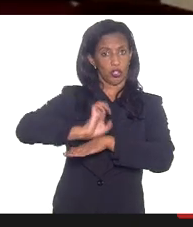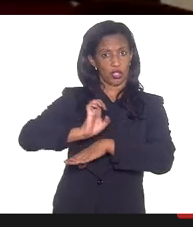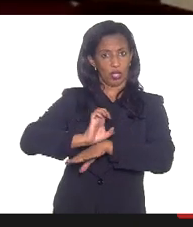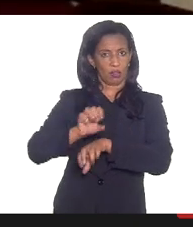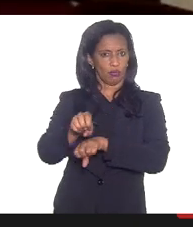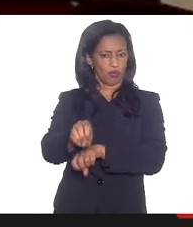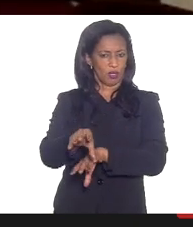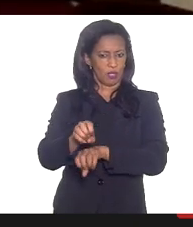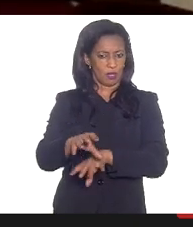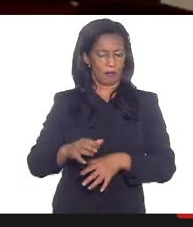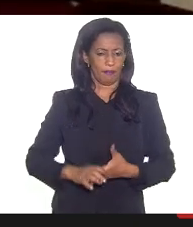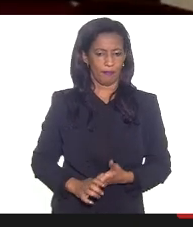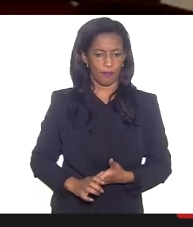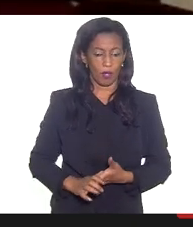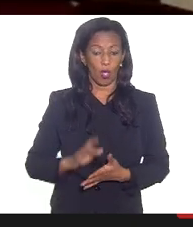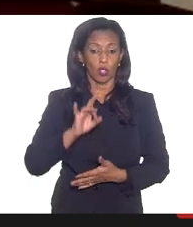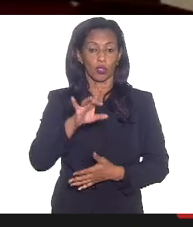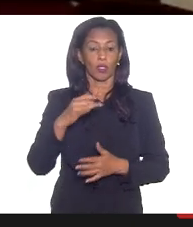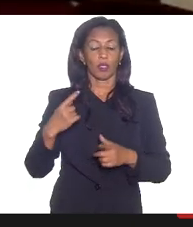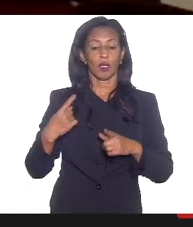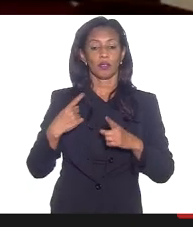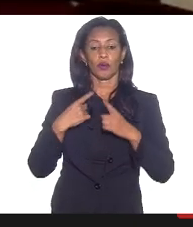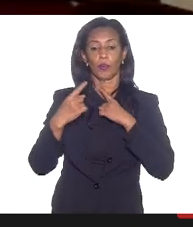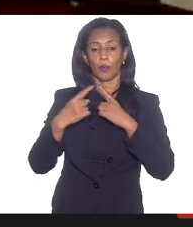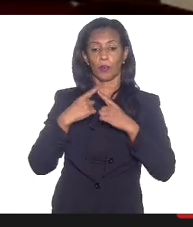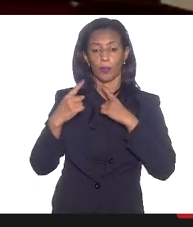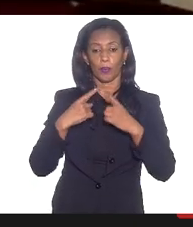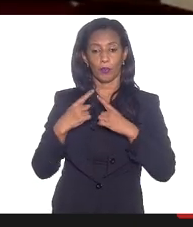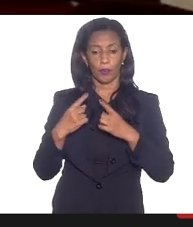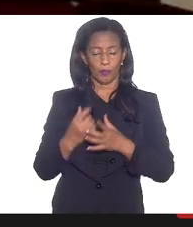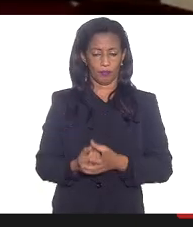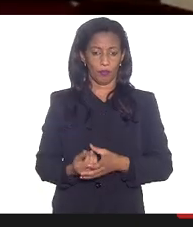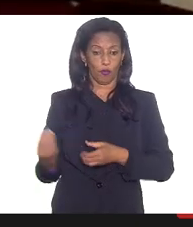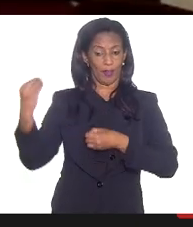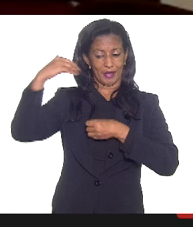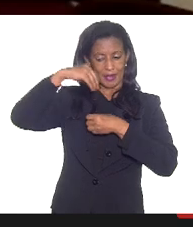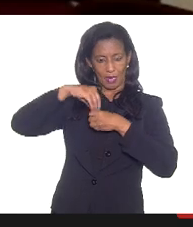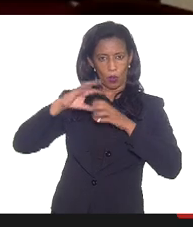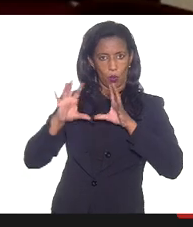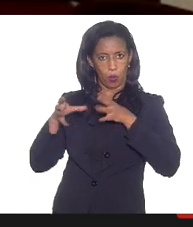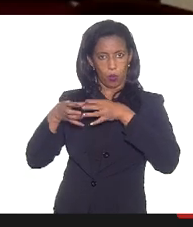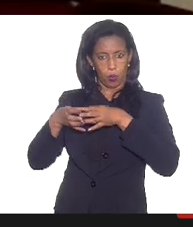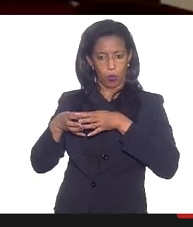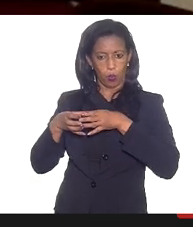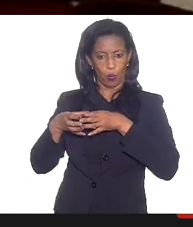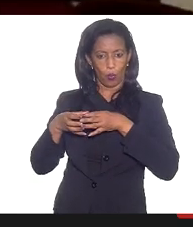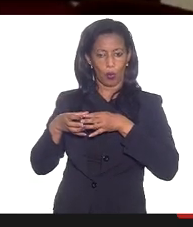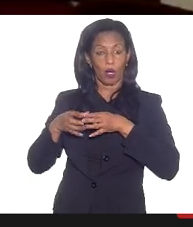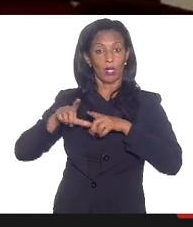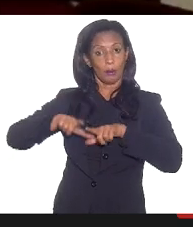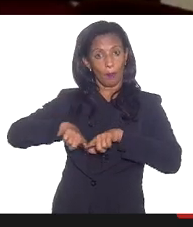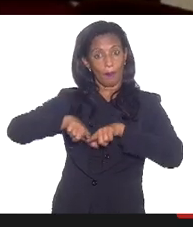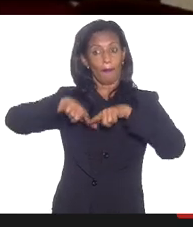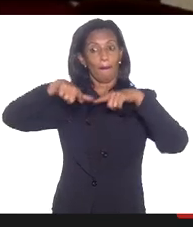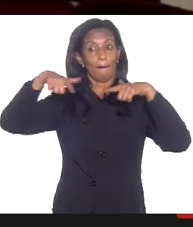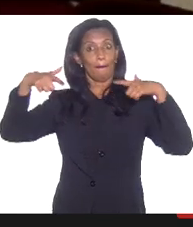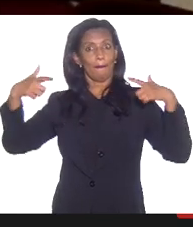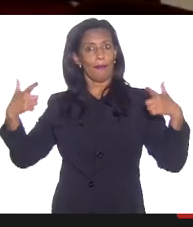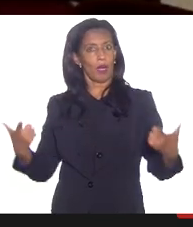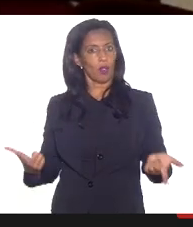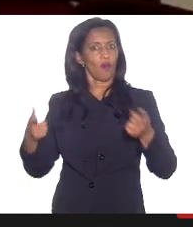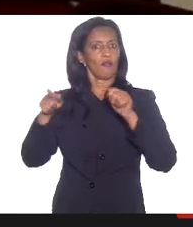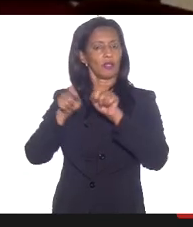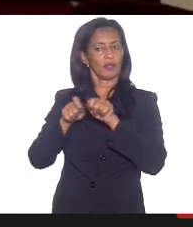Educação. Só que essa discussão ela foi restrita à nossa rede, entendendo que a discussão maior será feita